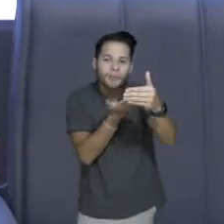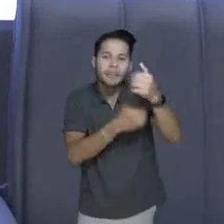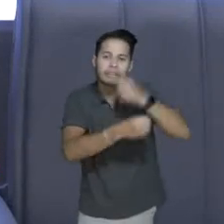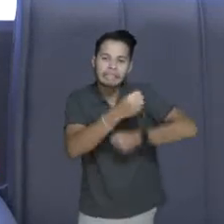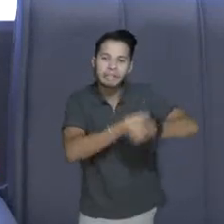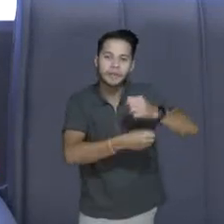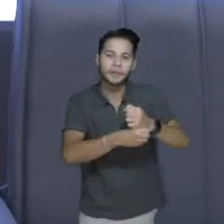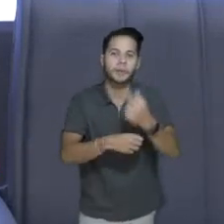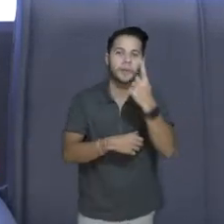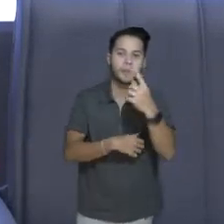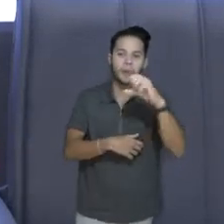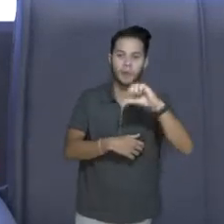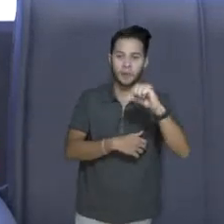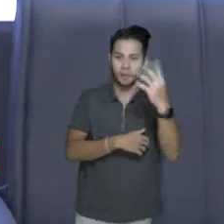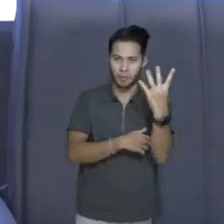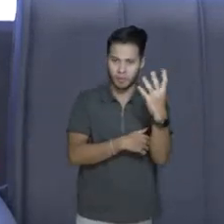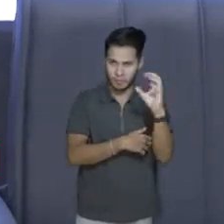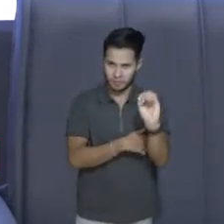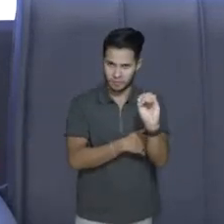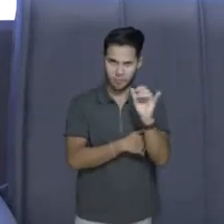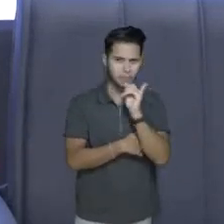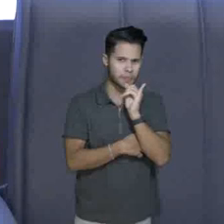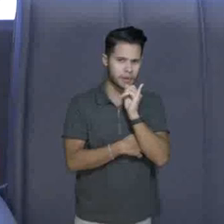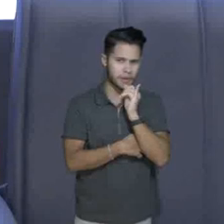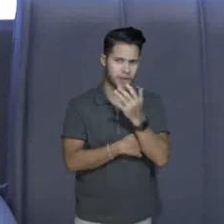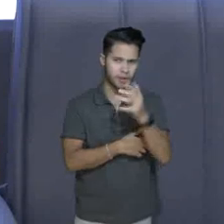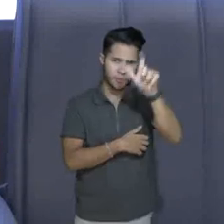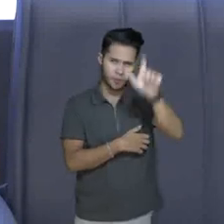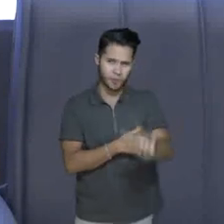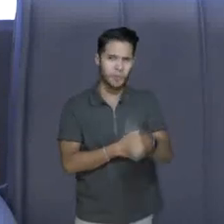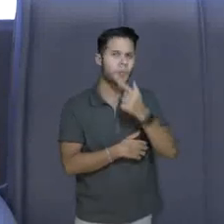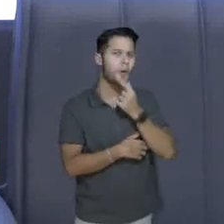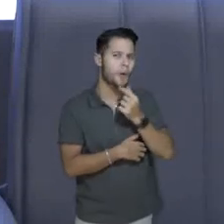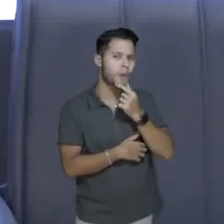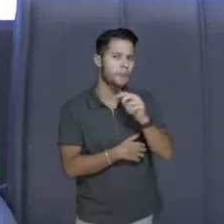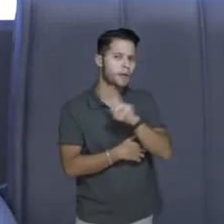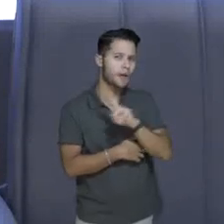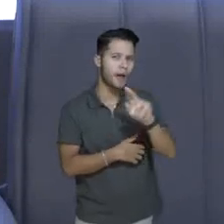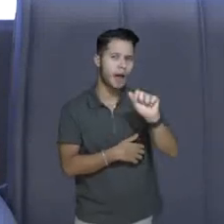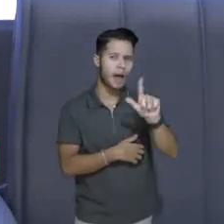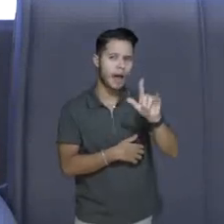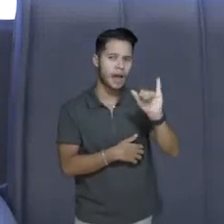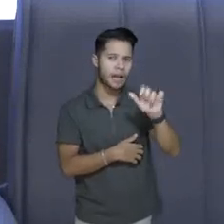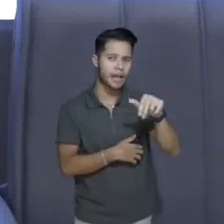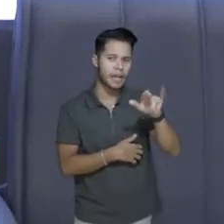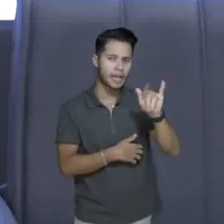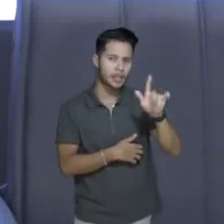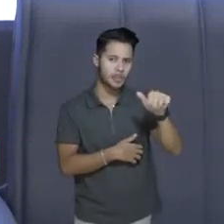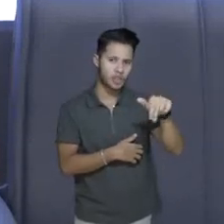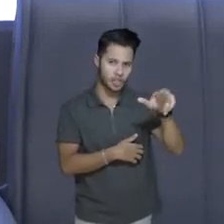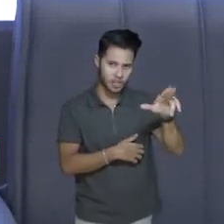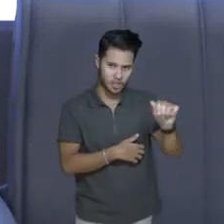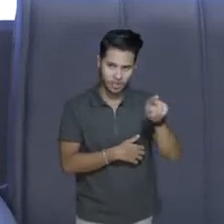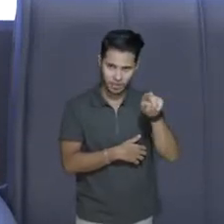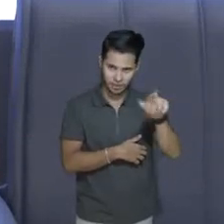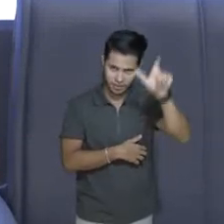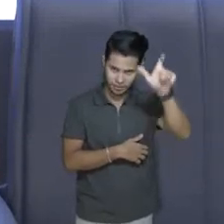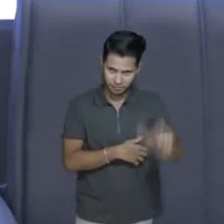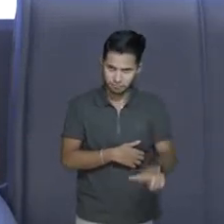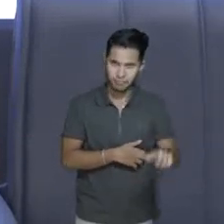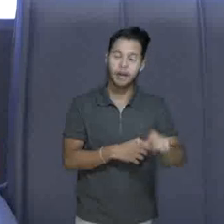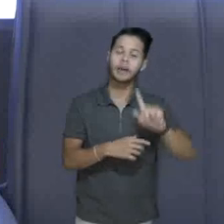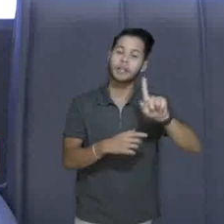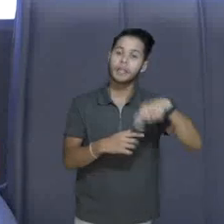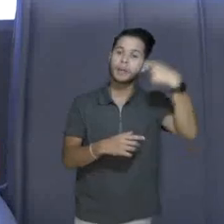50 como alienis não um cara que aquilo que né ninguém imaginava que pudesse ser feito depois se